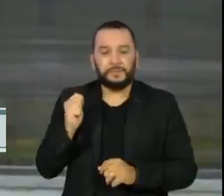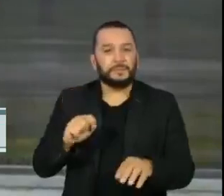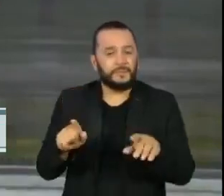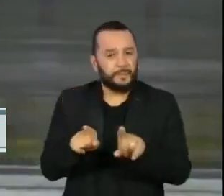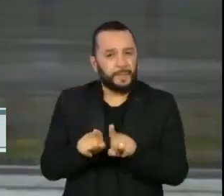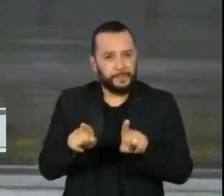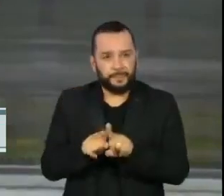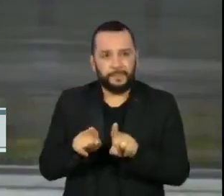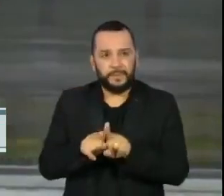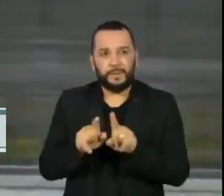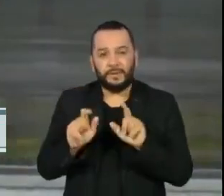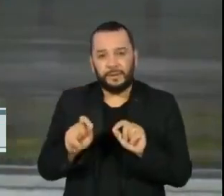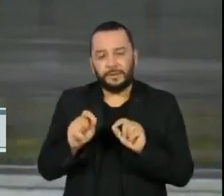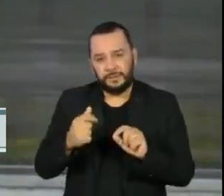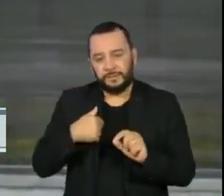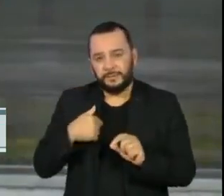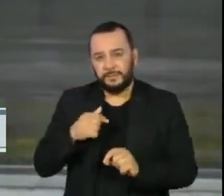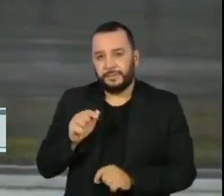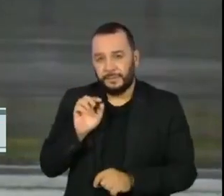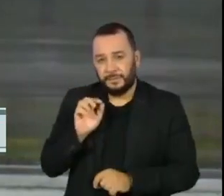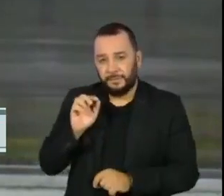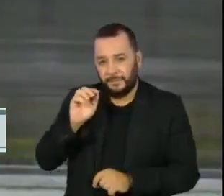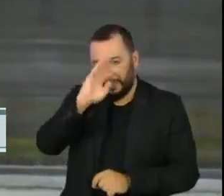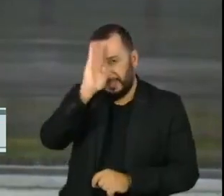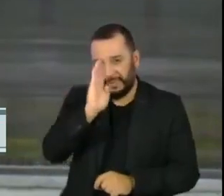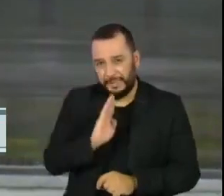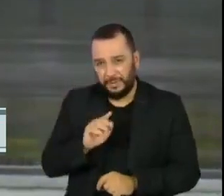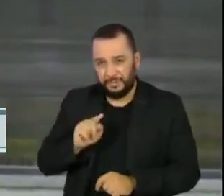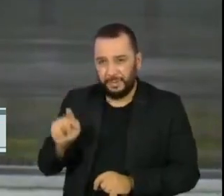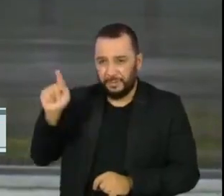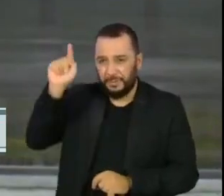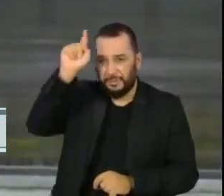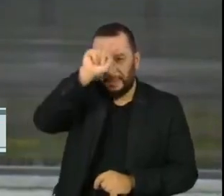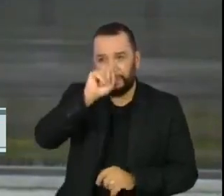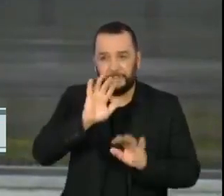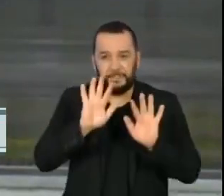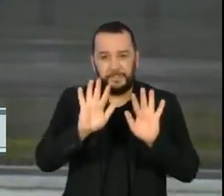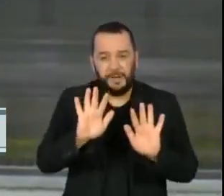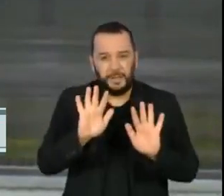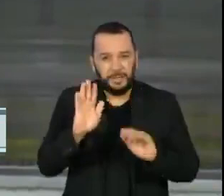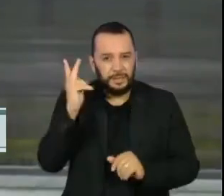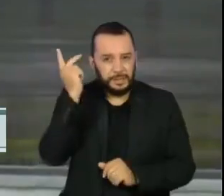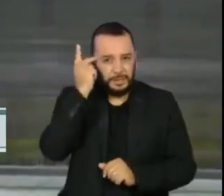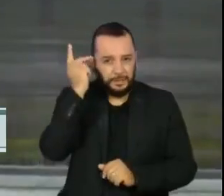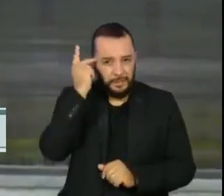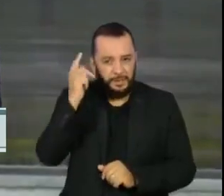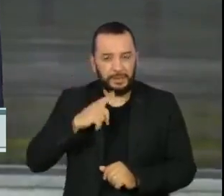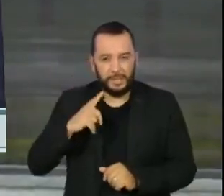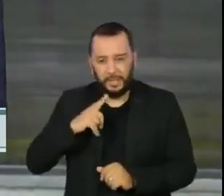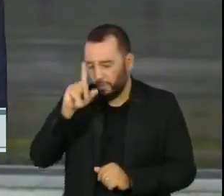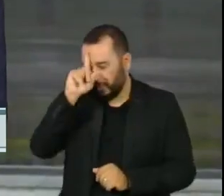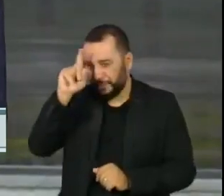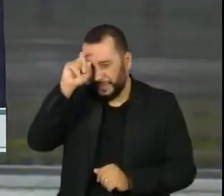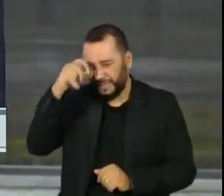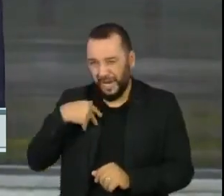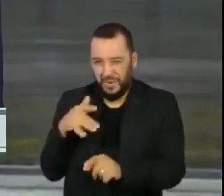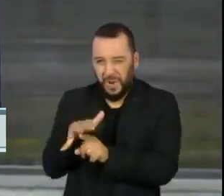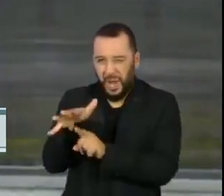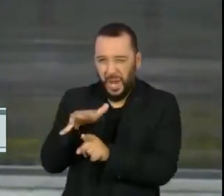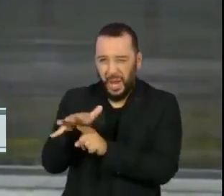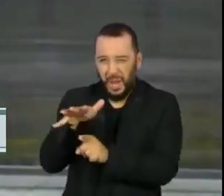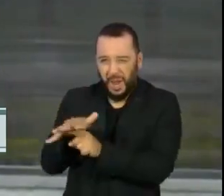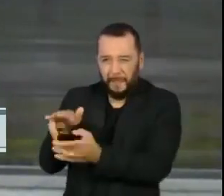diferente na maior parte dos estados brasileiros. Mas em São Paulo estamos com vários hospitais lotados e